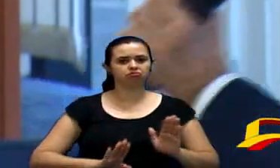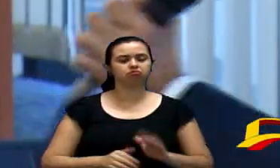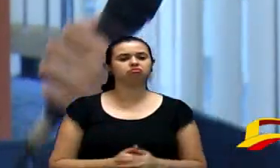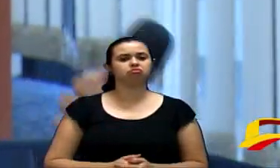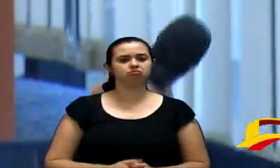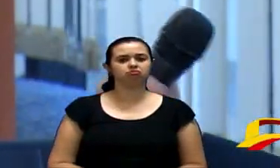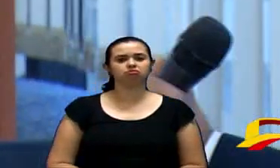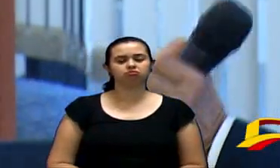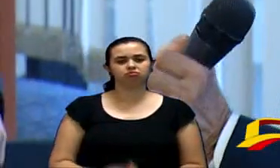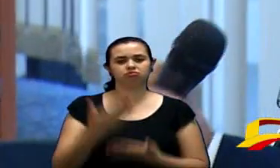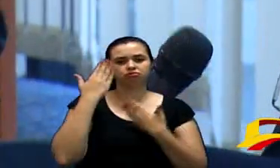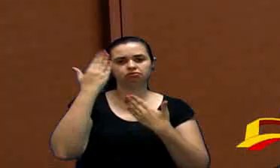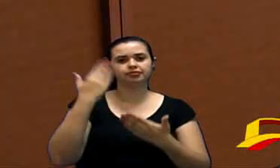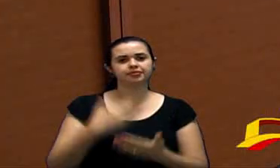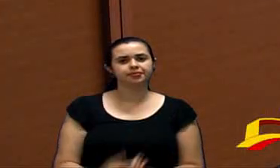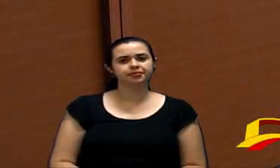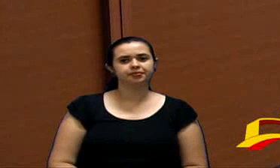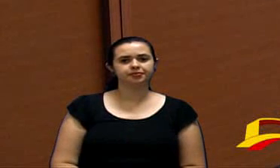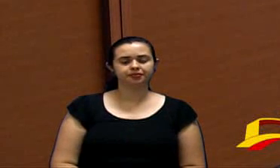Obrigado, senhor presidente.